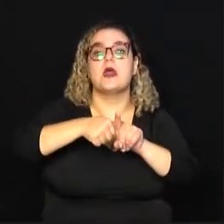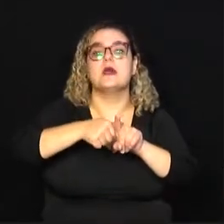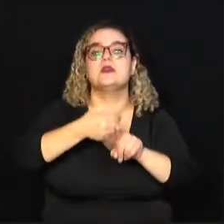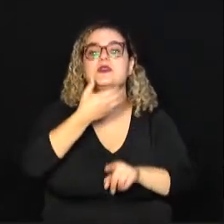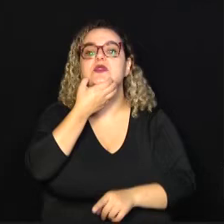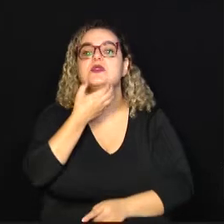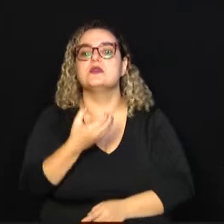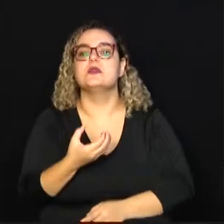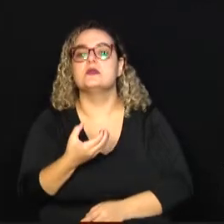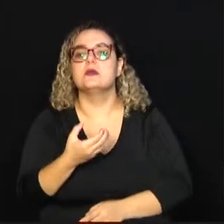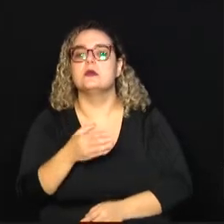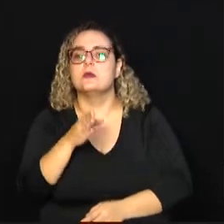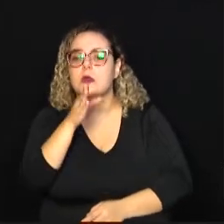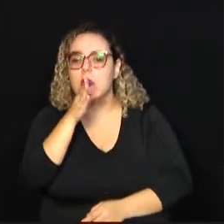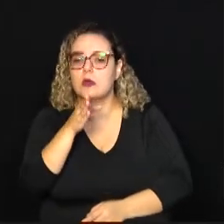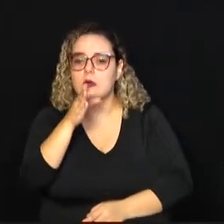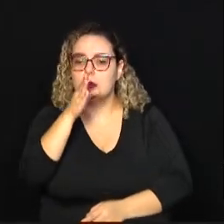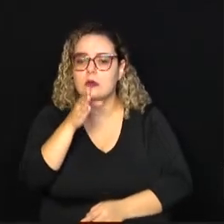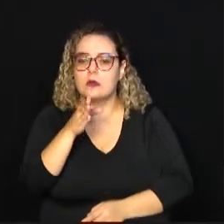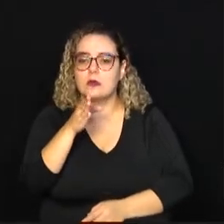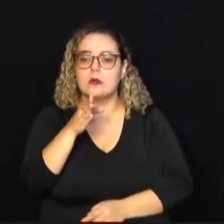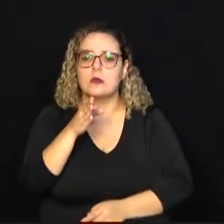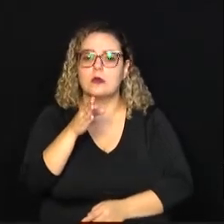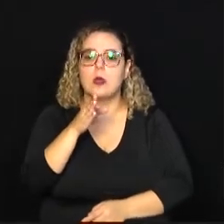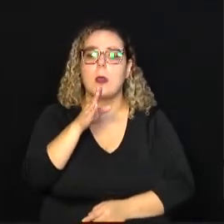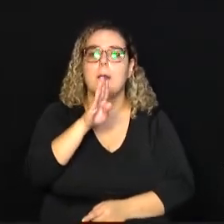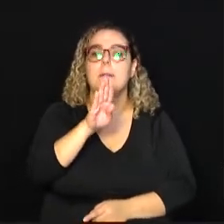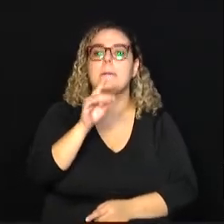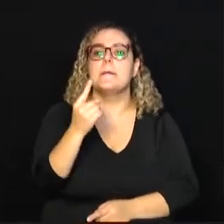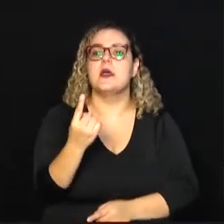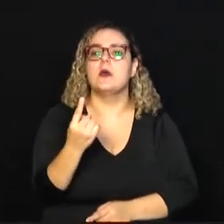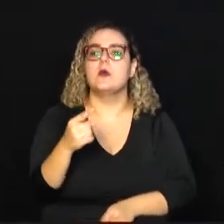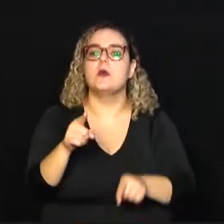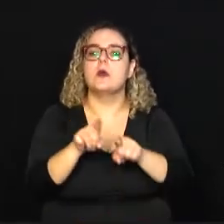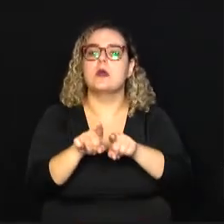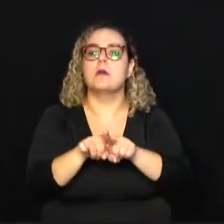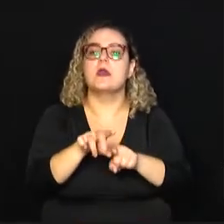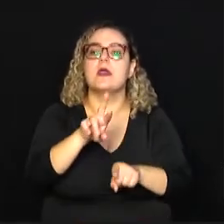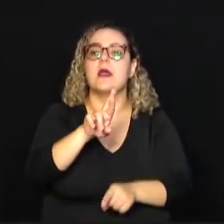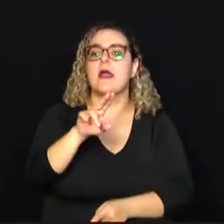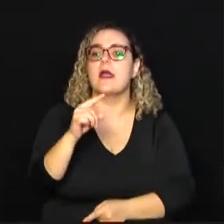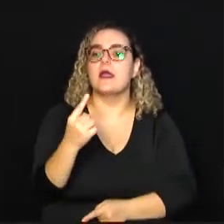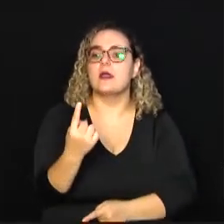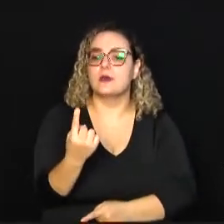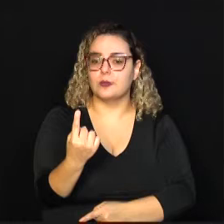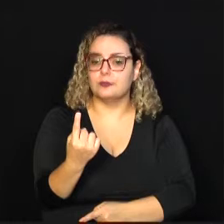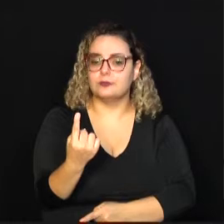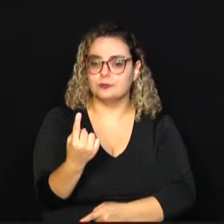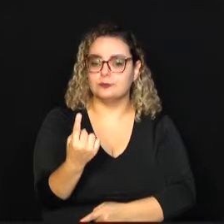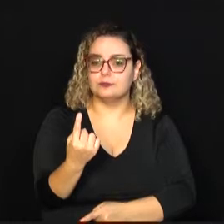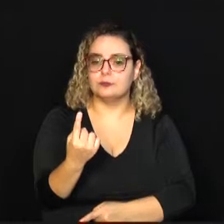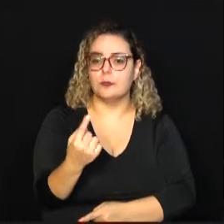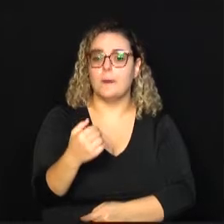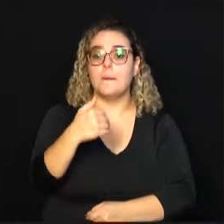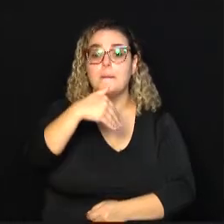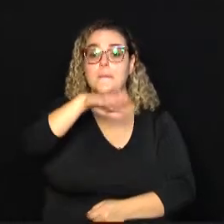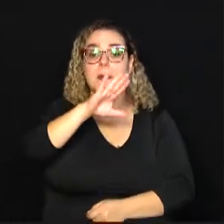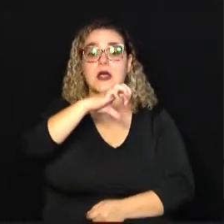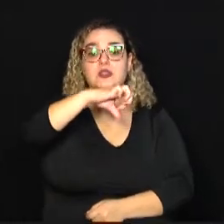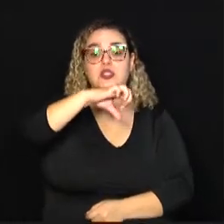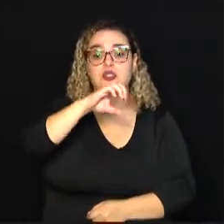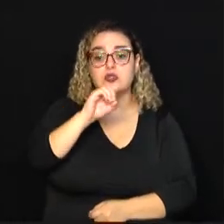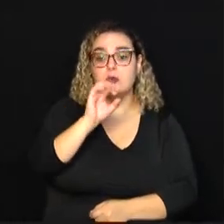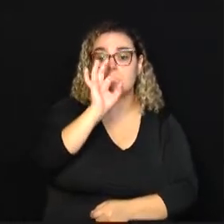vê uma fatia grande de P1 e crescente ao longo do mês de janeiro. Passou a ser mais de 90% dos casos